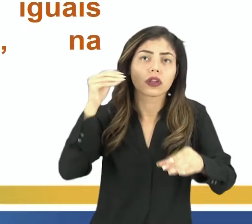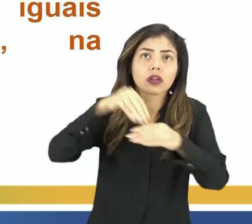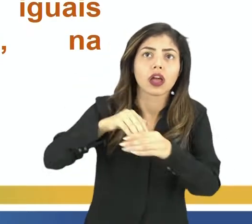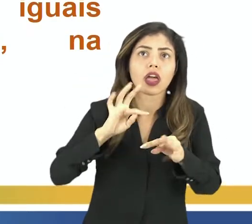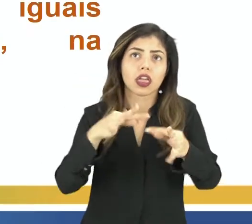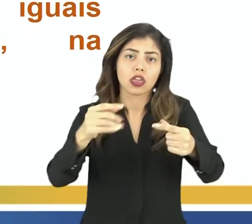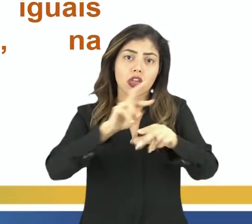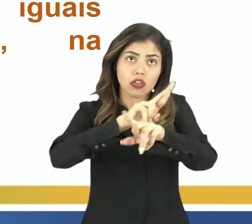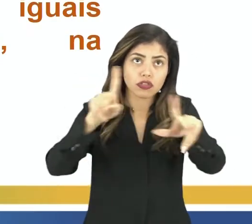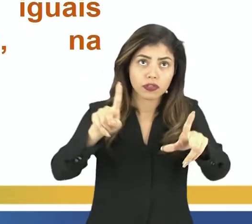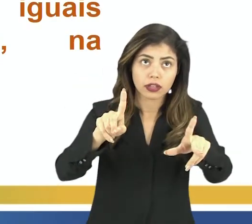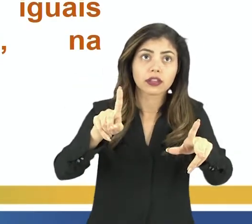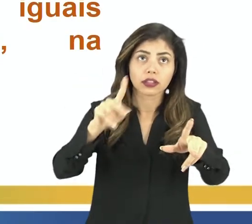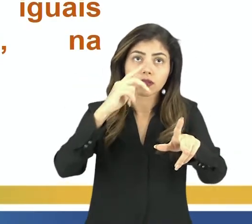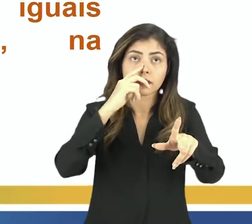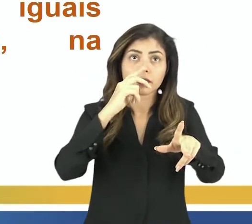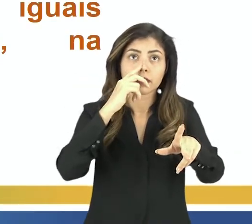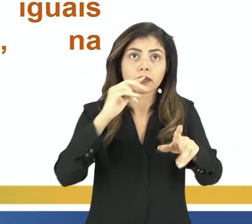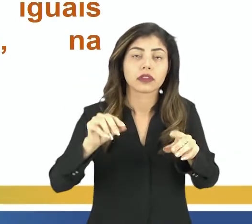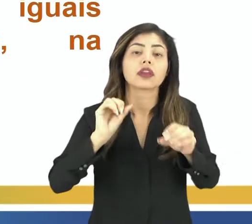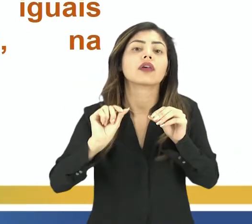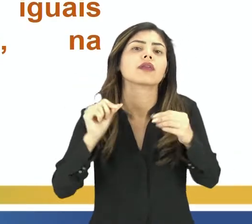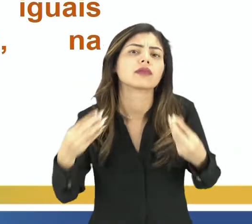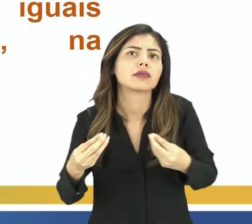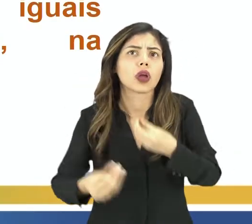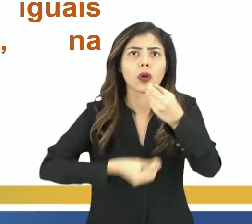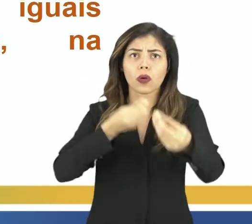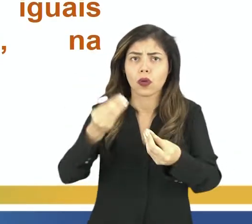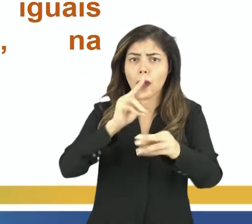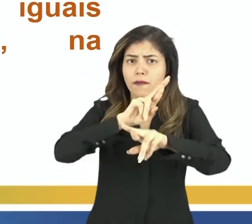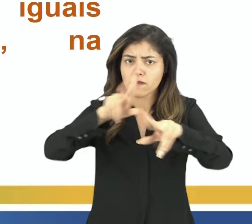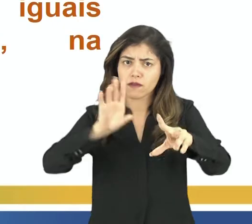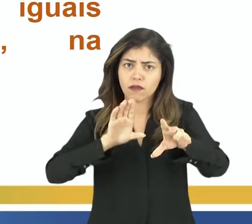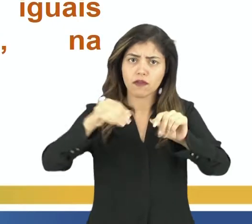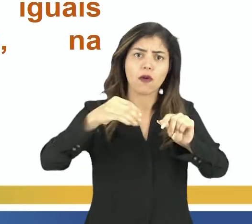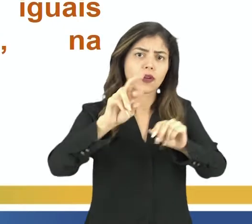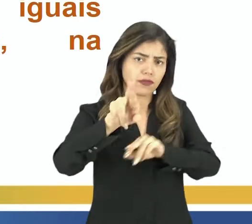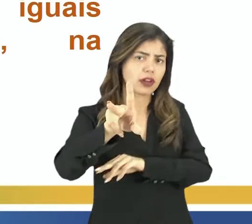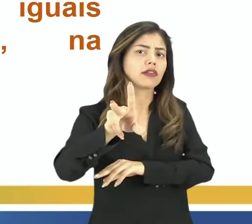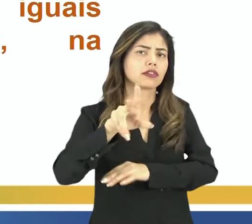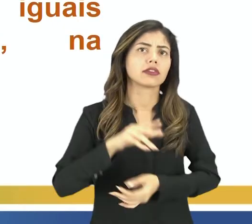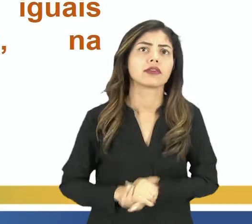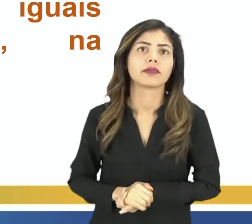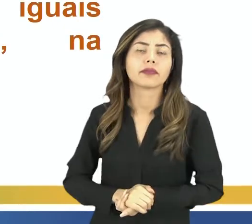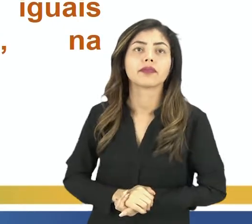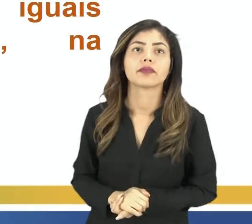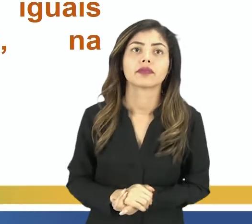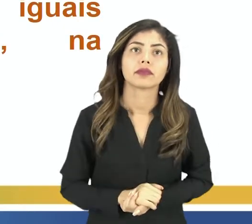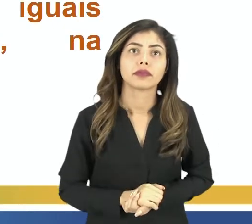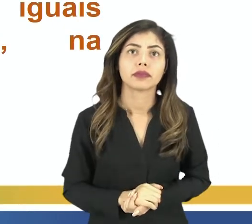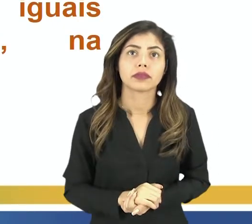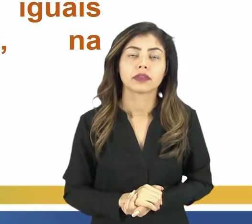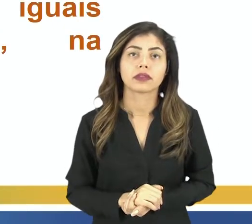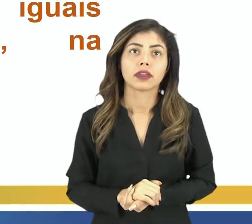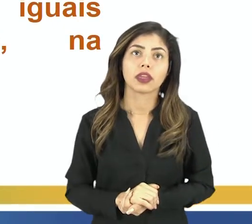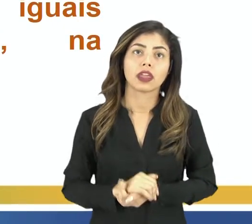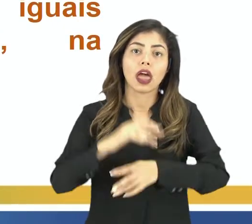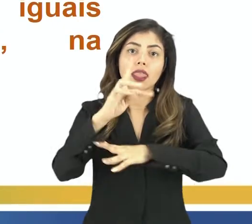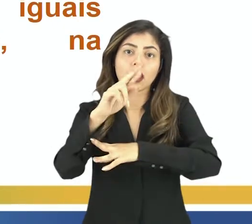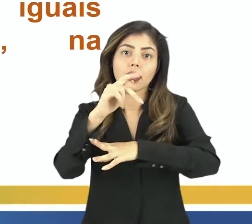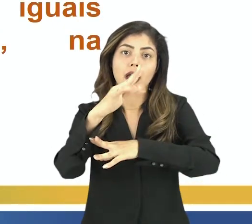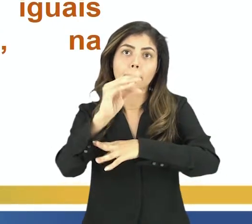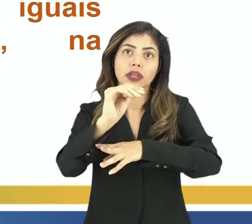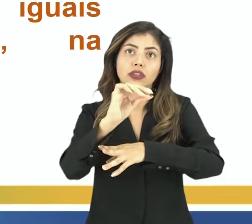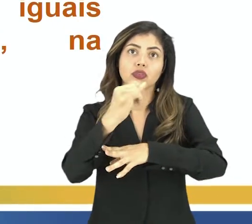colocadas em situações diferentes sejam tratadas de forma diferente. Dar